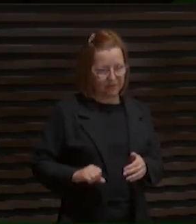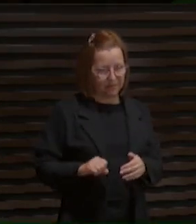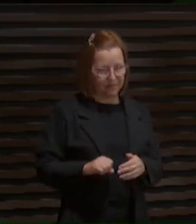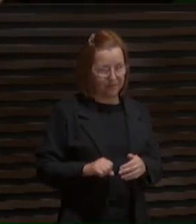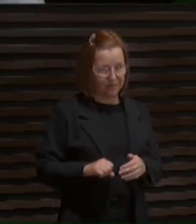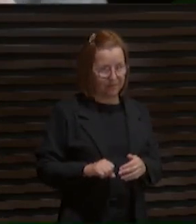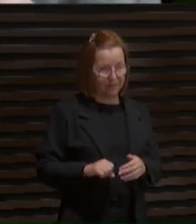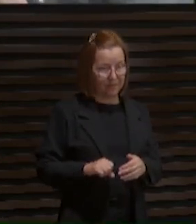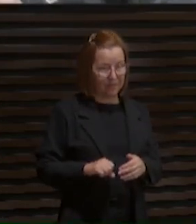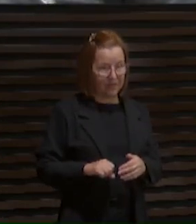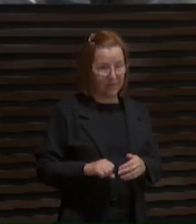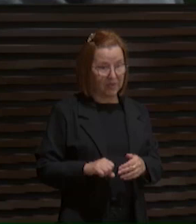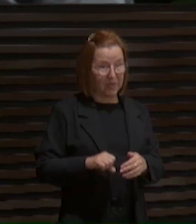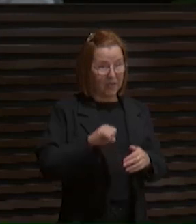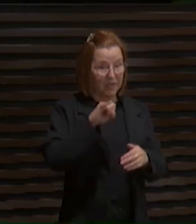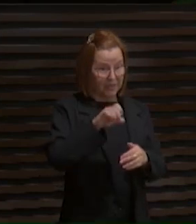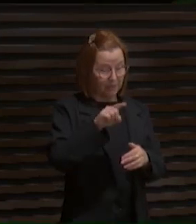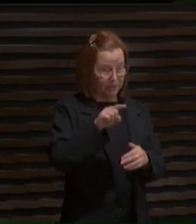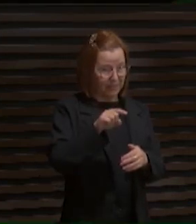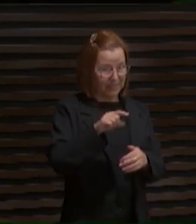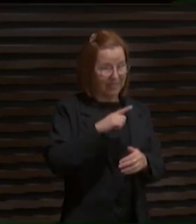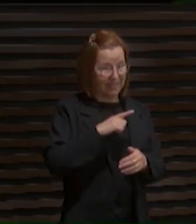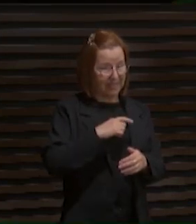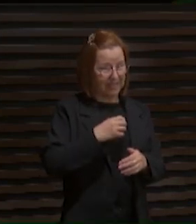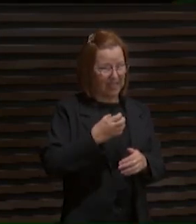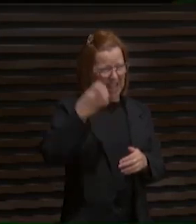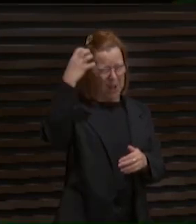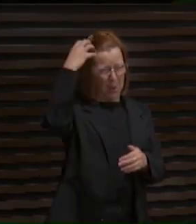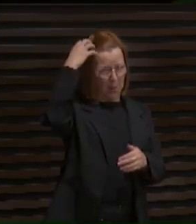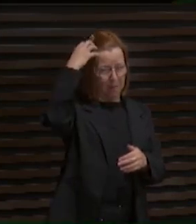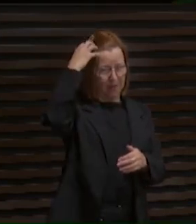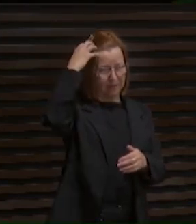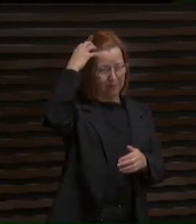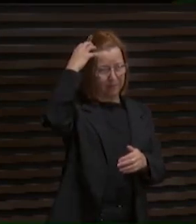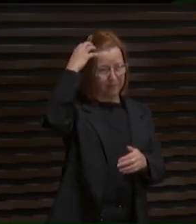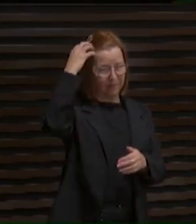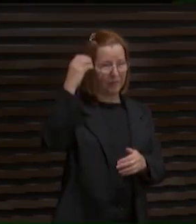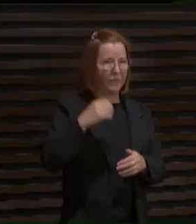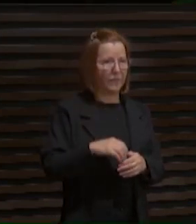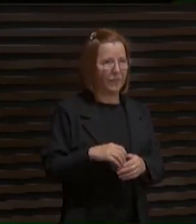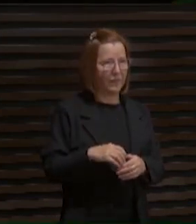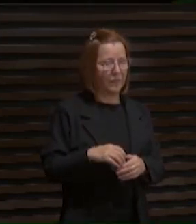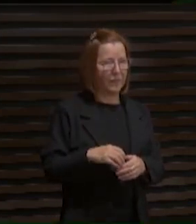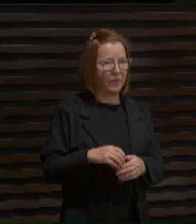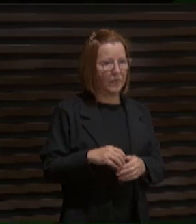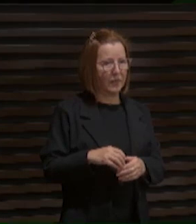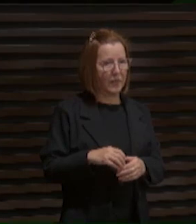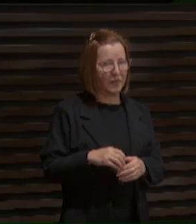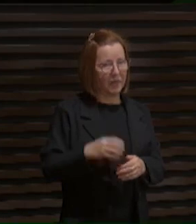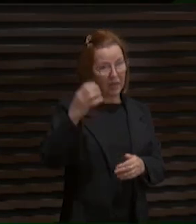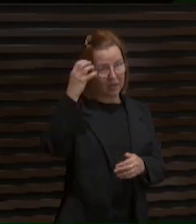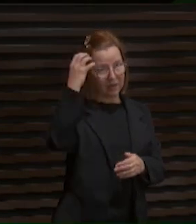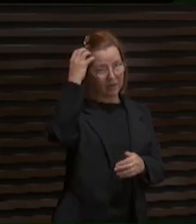que essa mulher estava sentindo, saiba que culpa não é subjetivo.